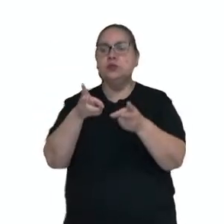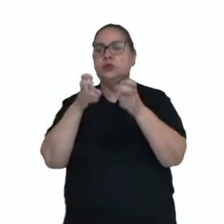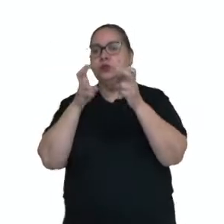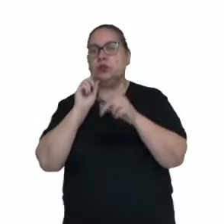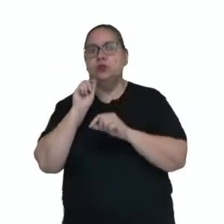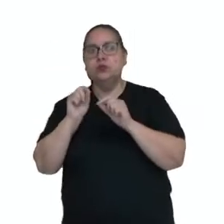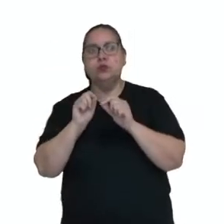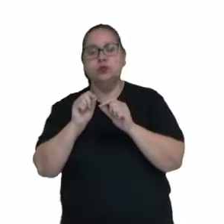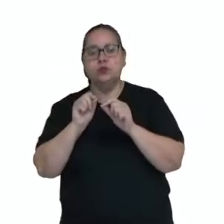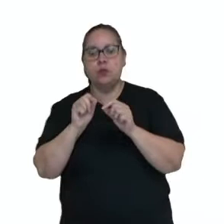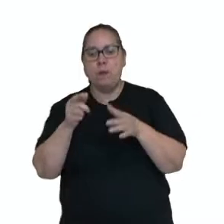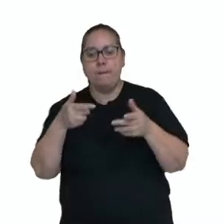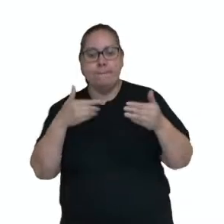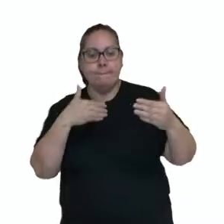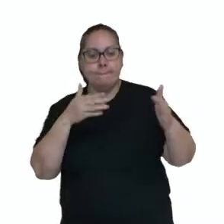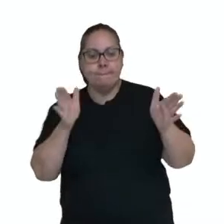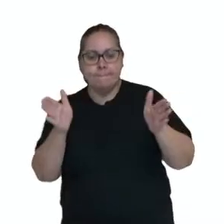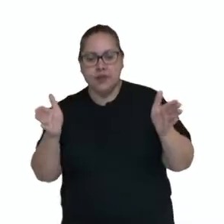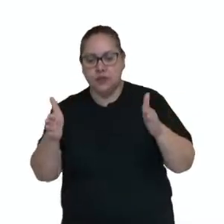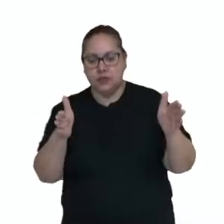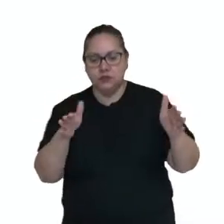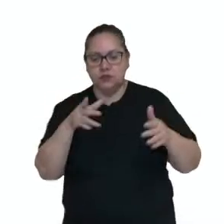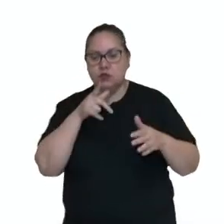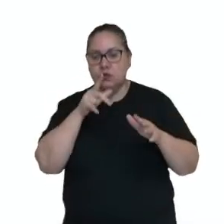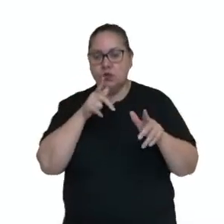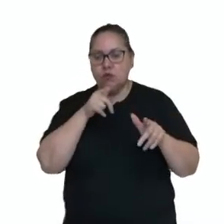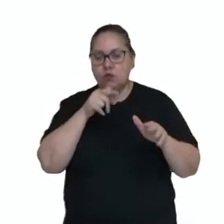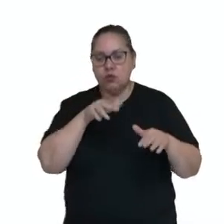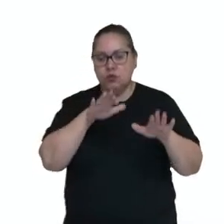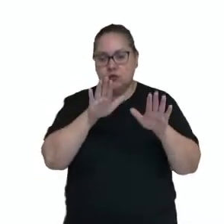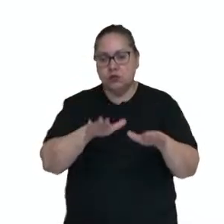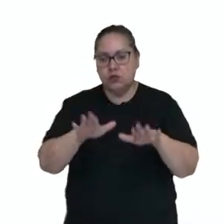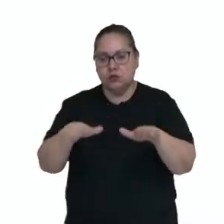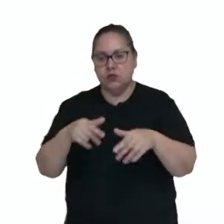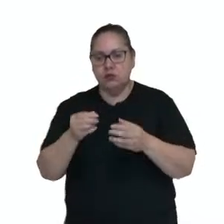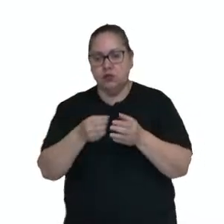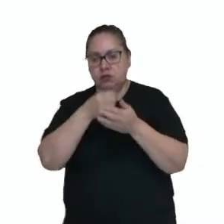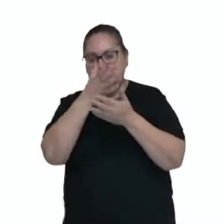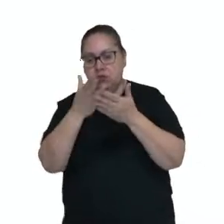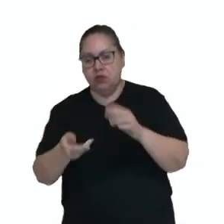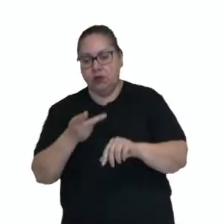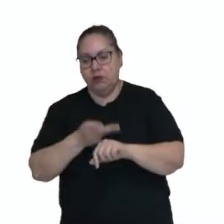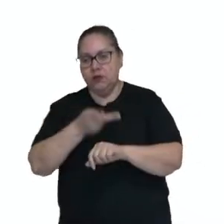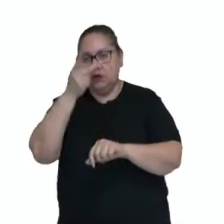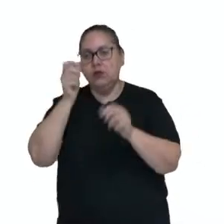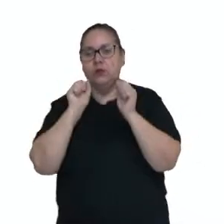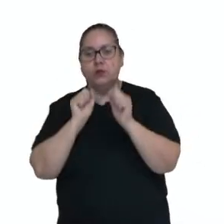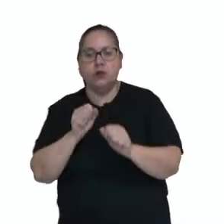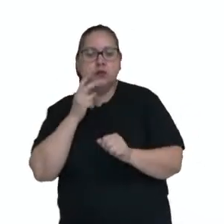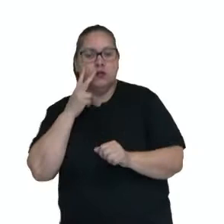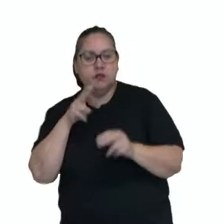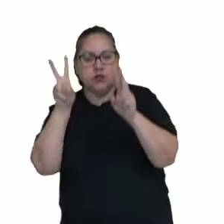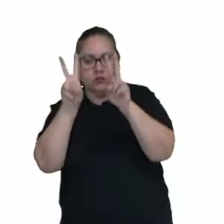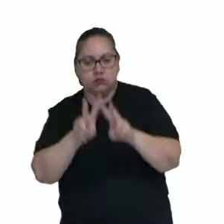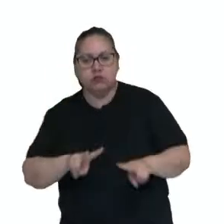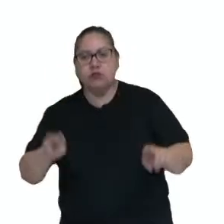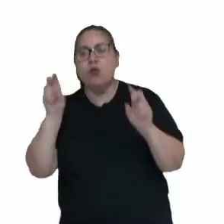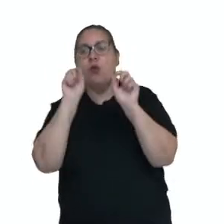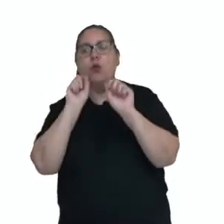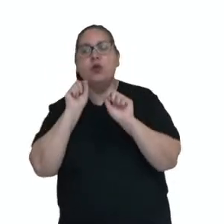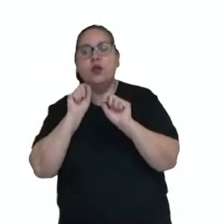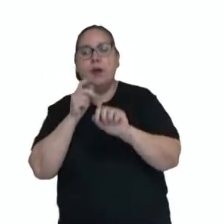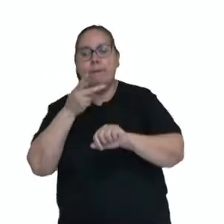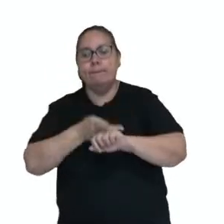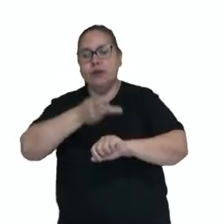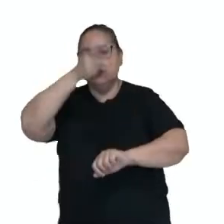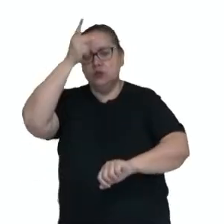observa-se um trecho do mar em que houve então um derramamento de petróleo. É possível ver o que é petróleo e o que é água.